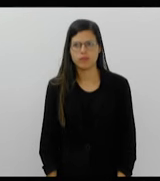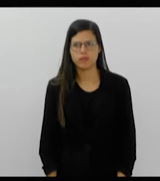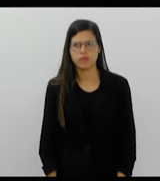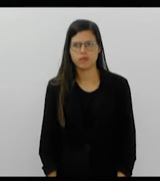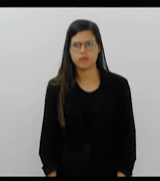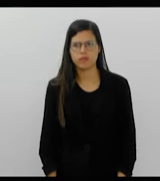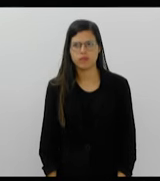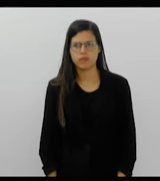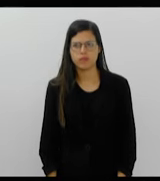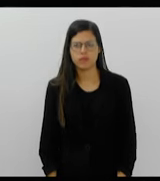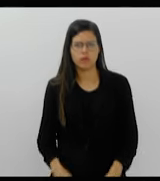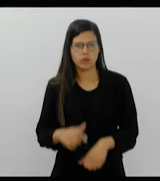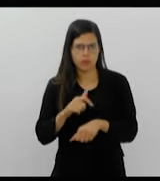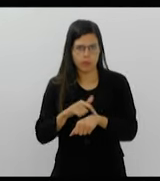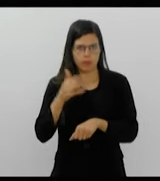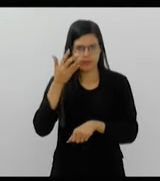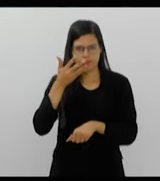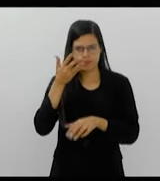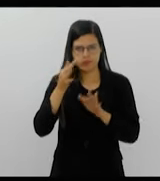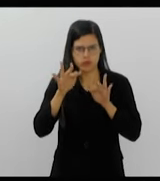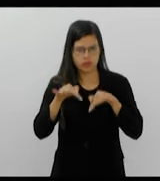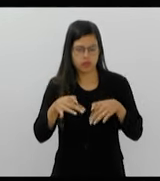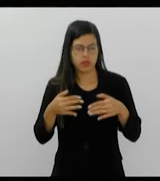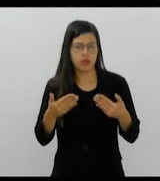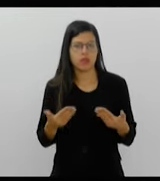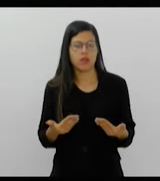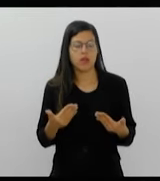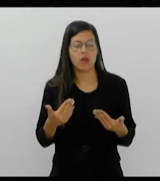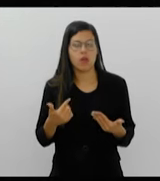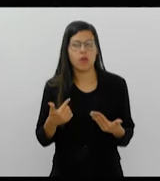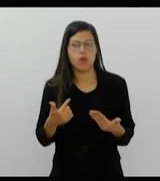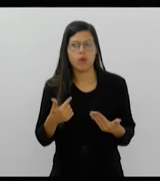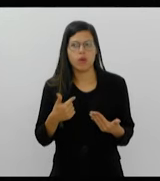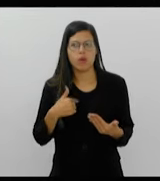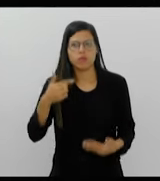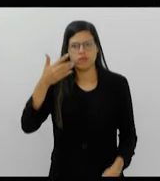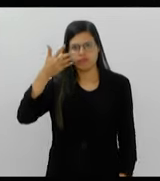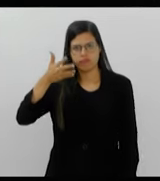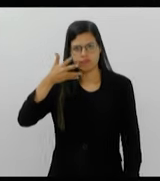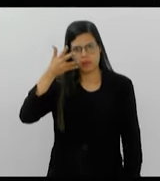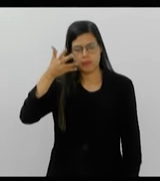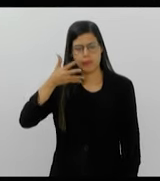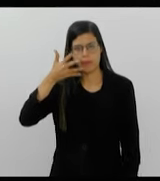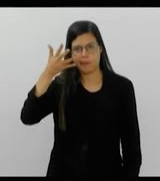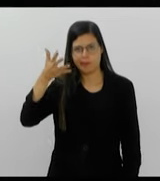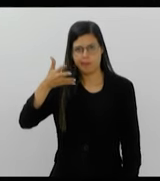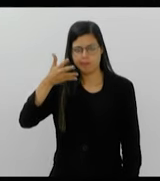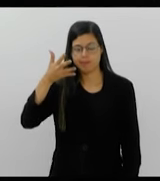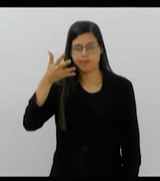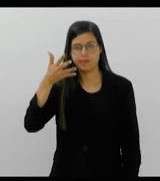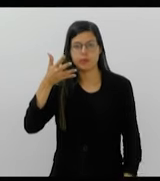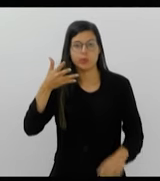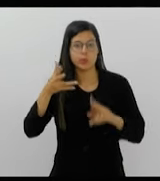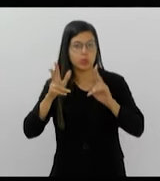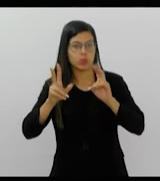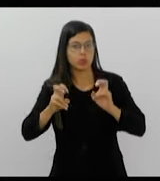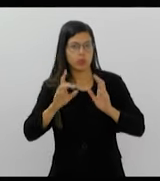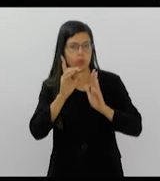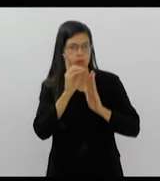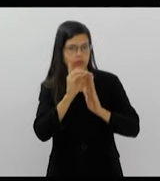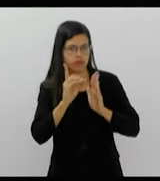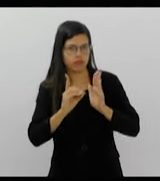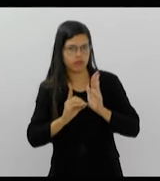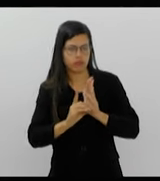no expediente final, eu estava falando sobre um decreto